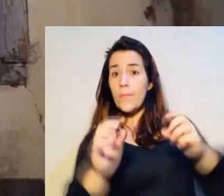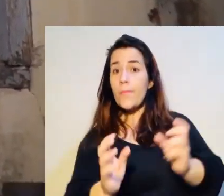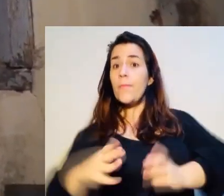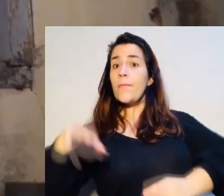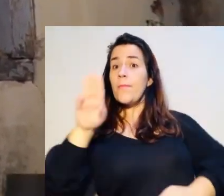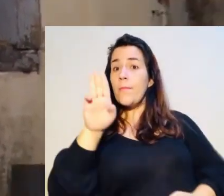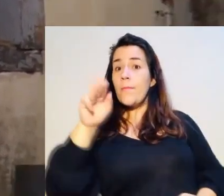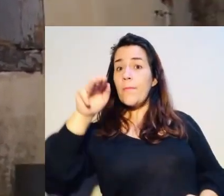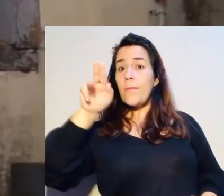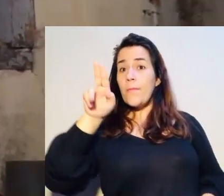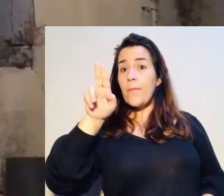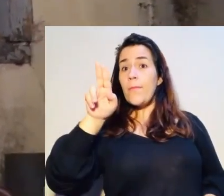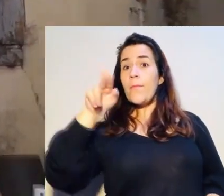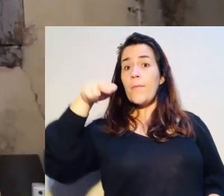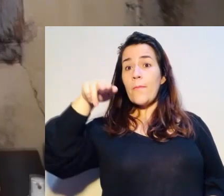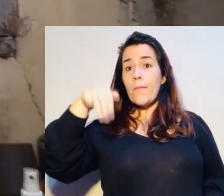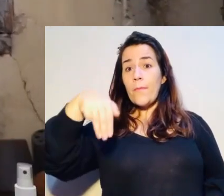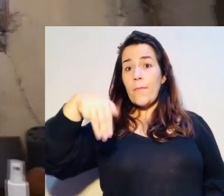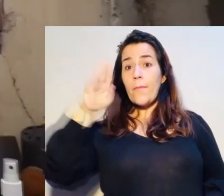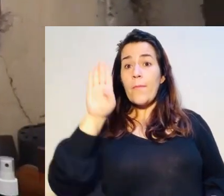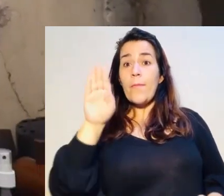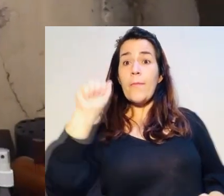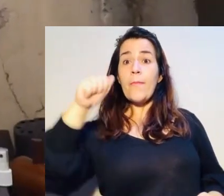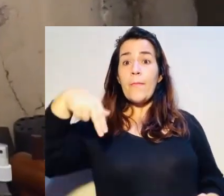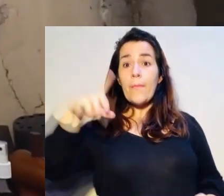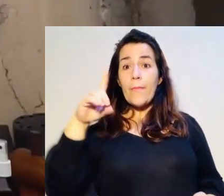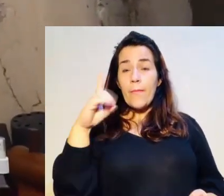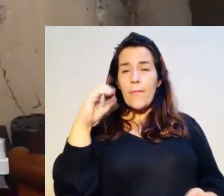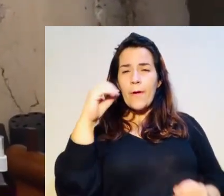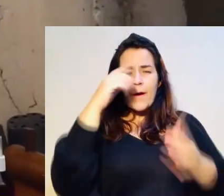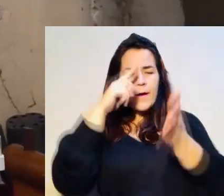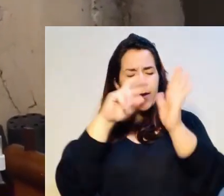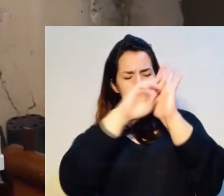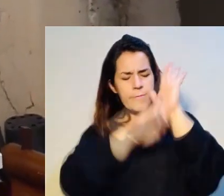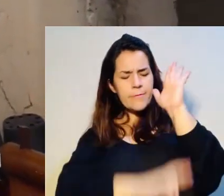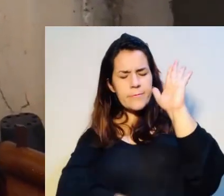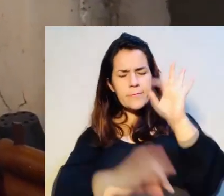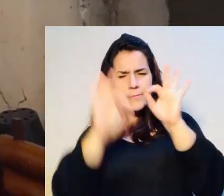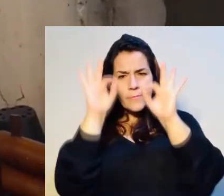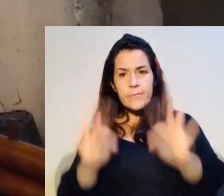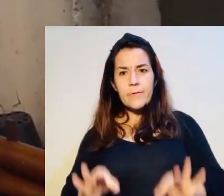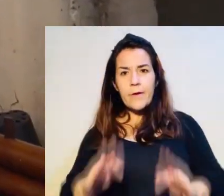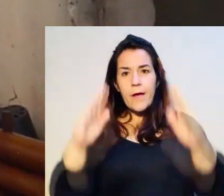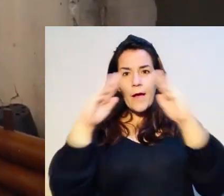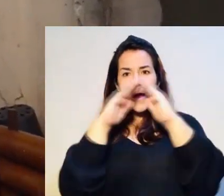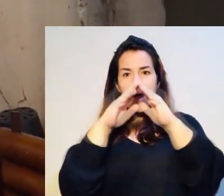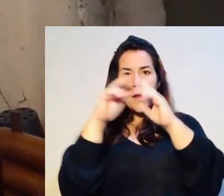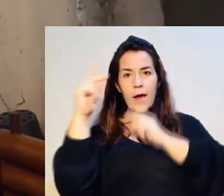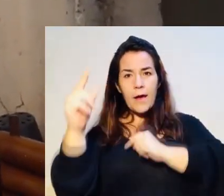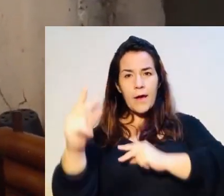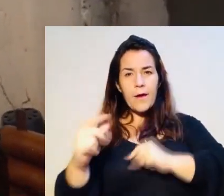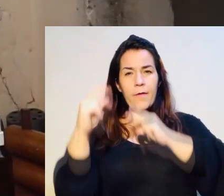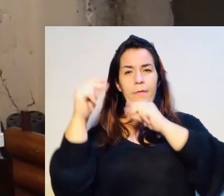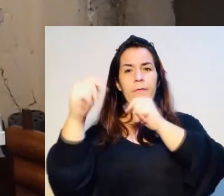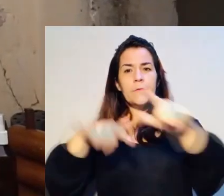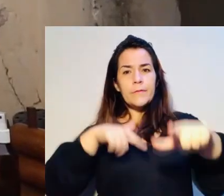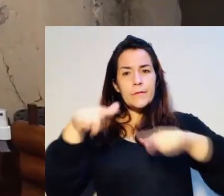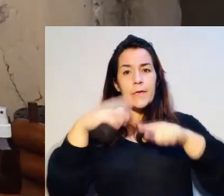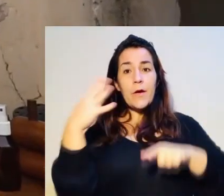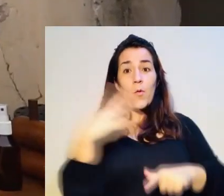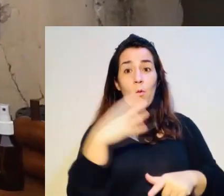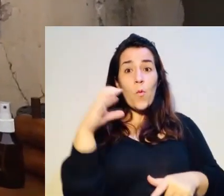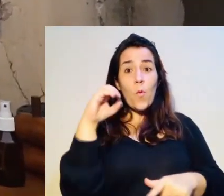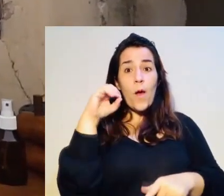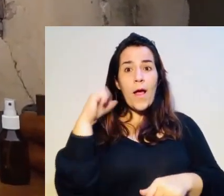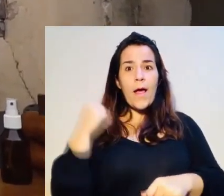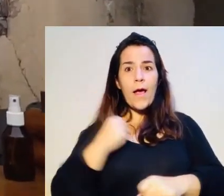Irapuã. E tem registro e tá tudo certinho. A casa funciona já, ó, há mais de